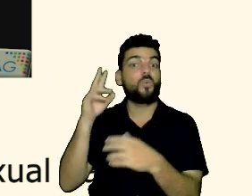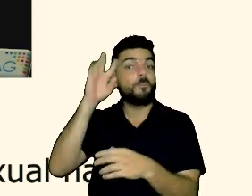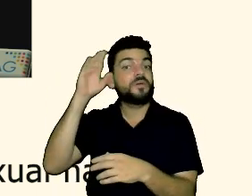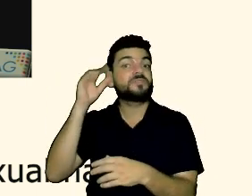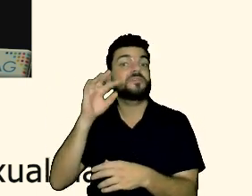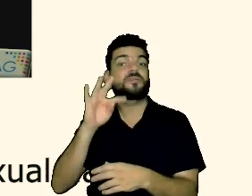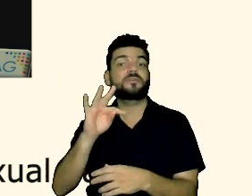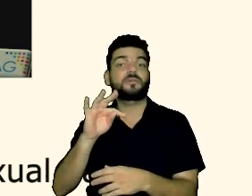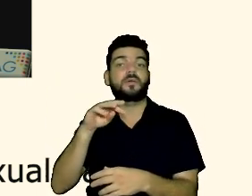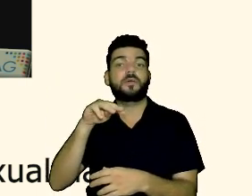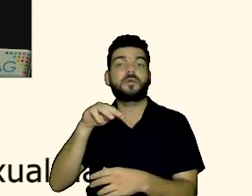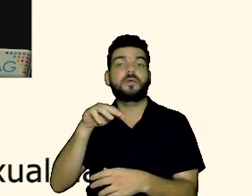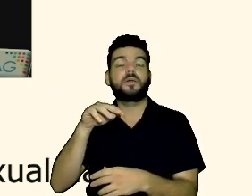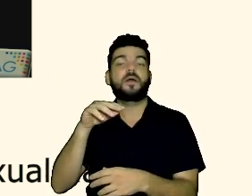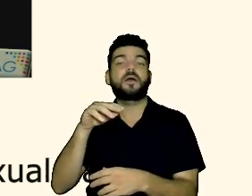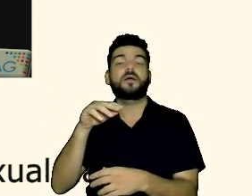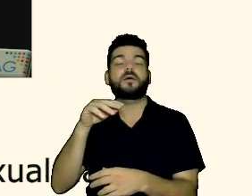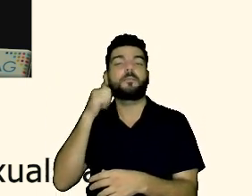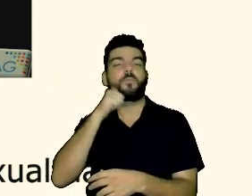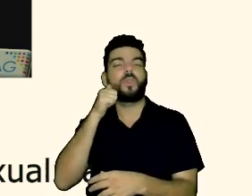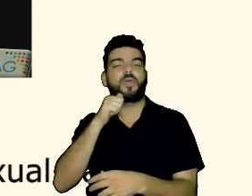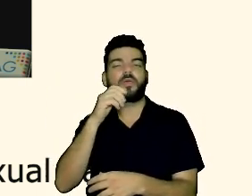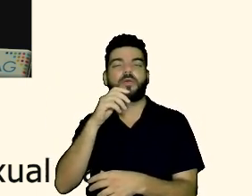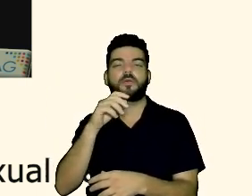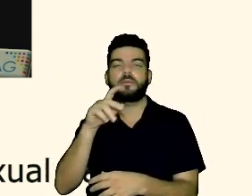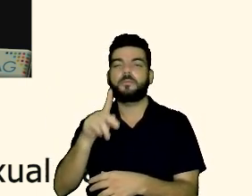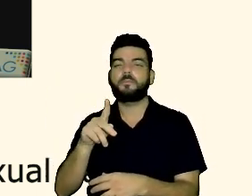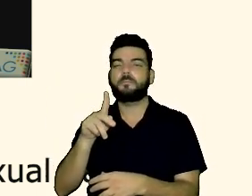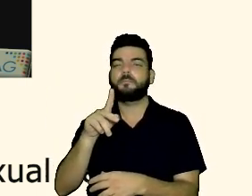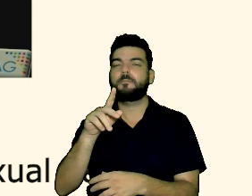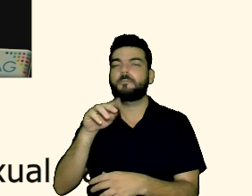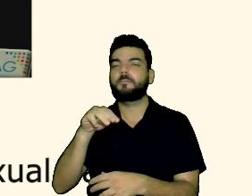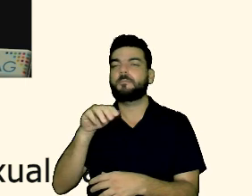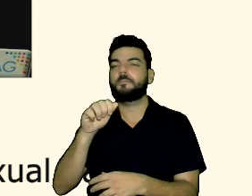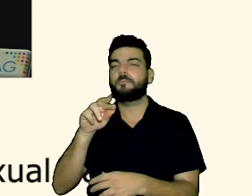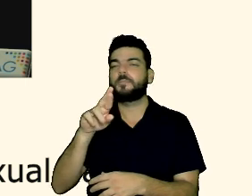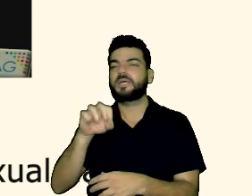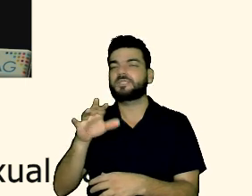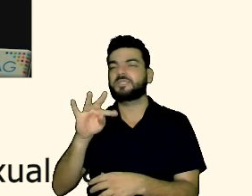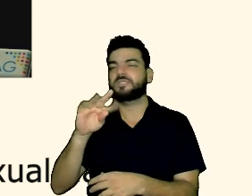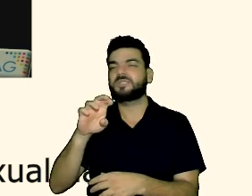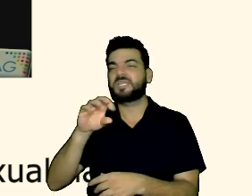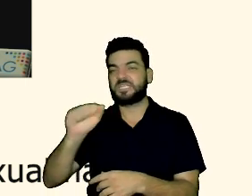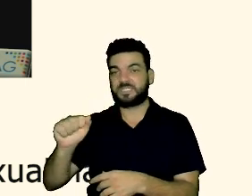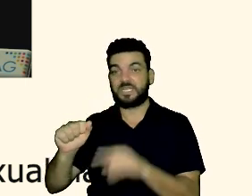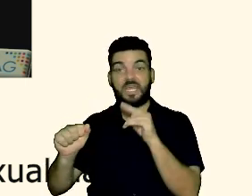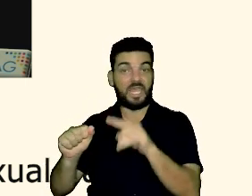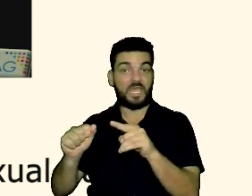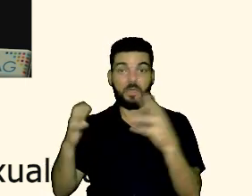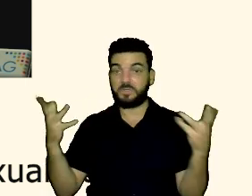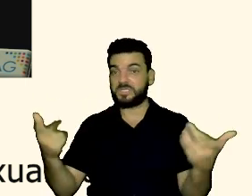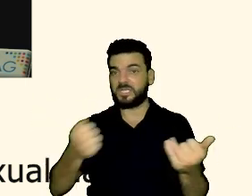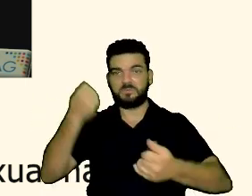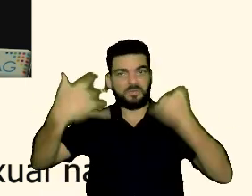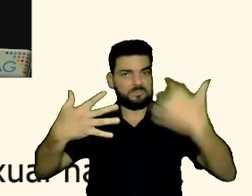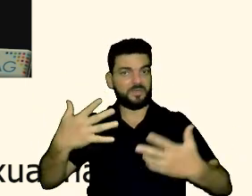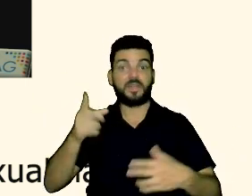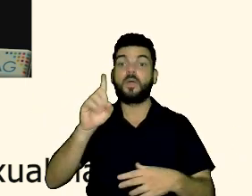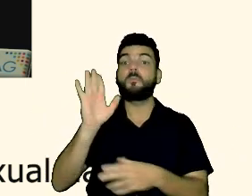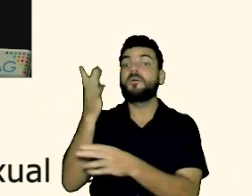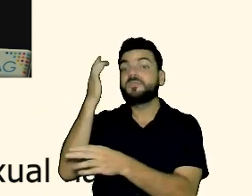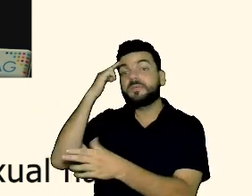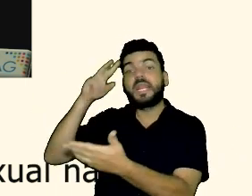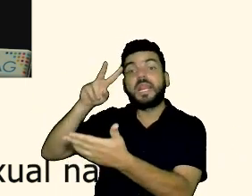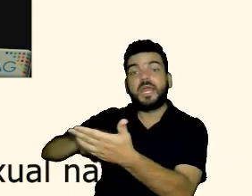os escritos são brilhantes se a gente começa a entender a capacidade sensorial dela entender como o